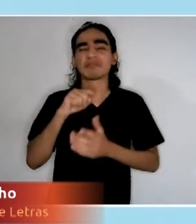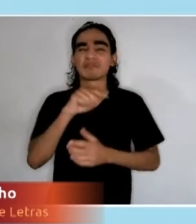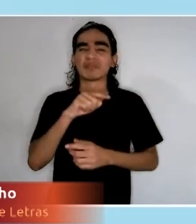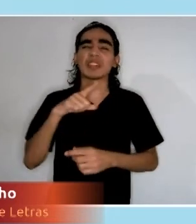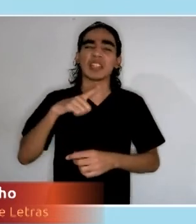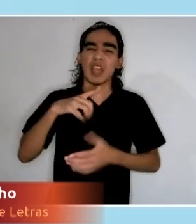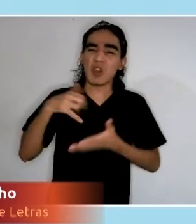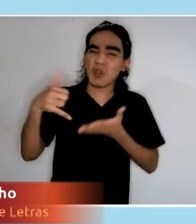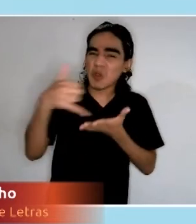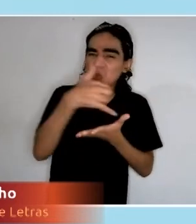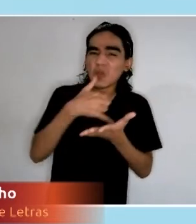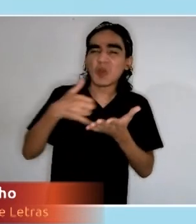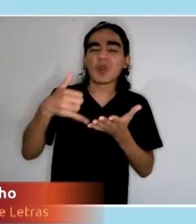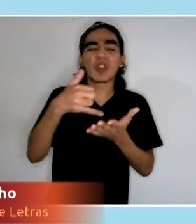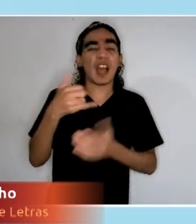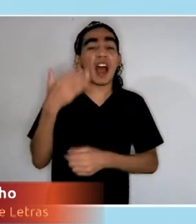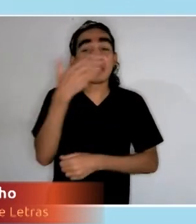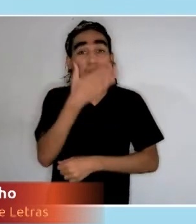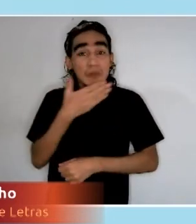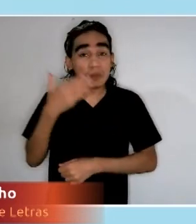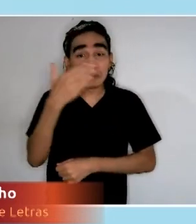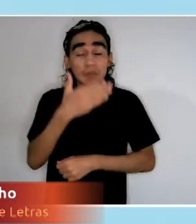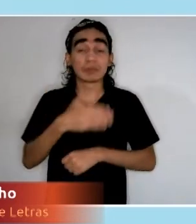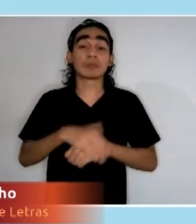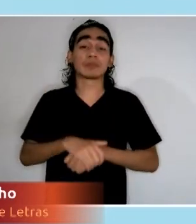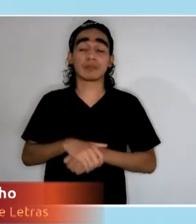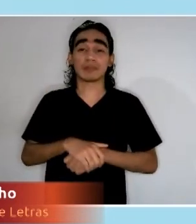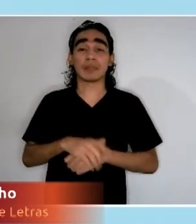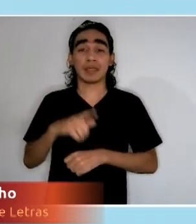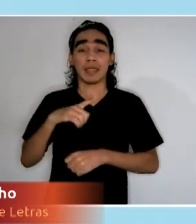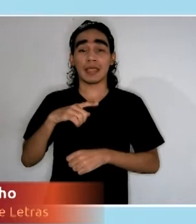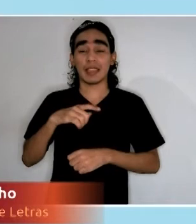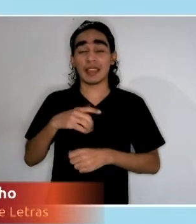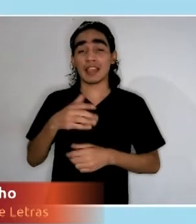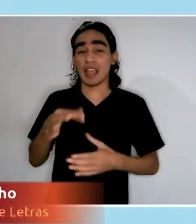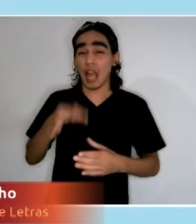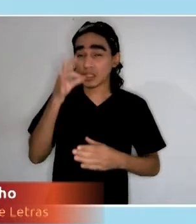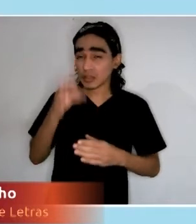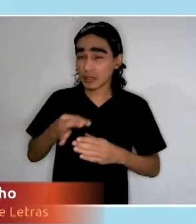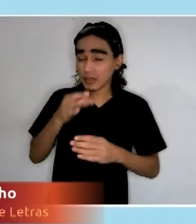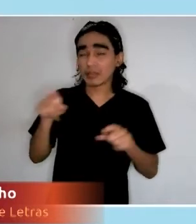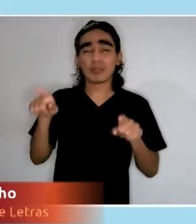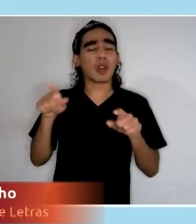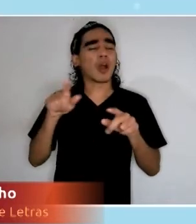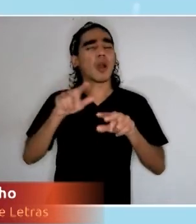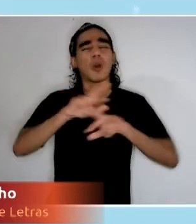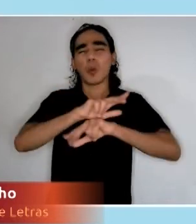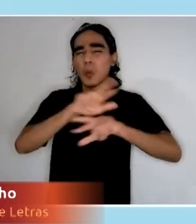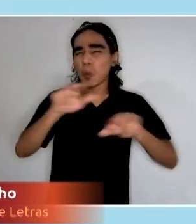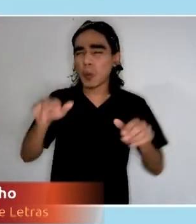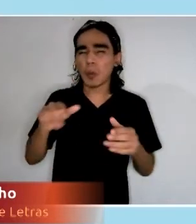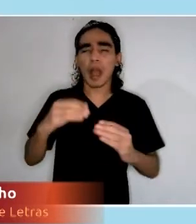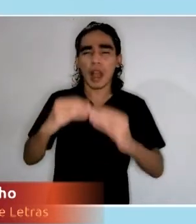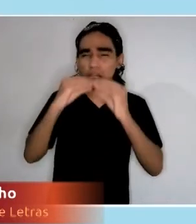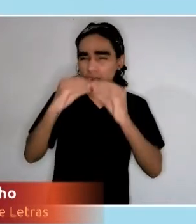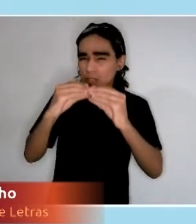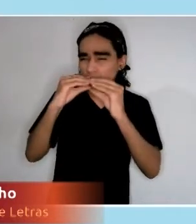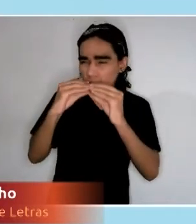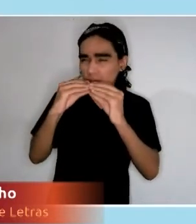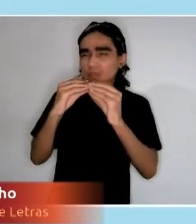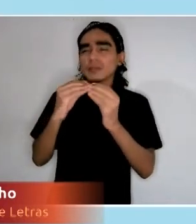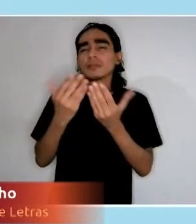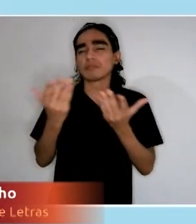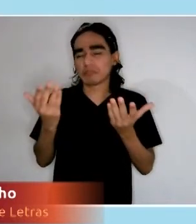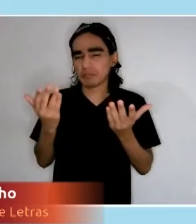gordura e muito açúcar, como os chips, tudo que é fast food, todas essas coisas que a gente chama de comida